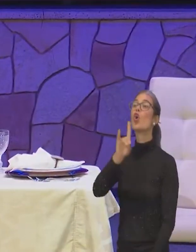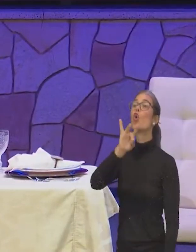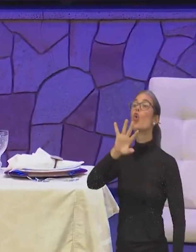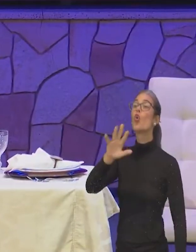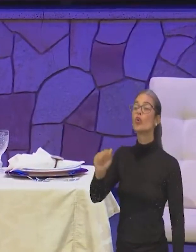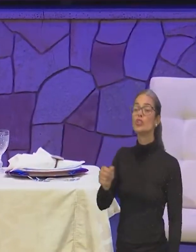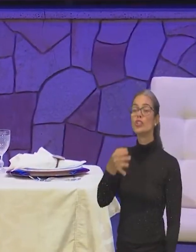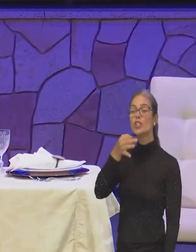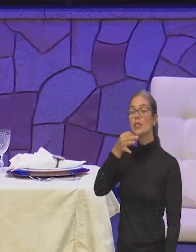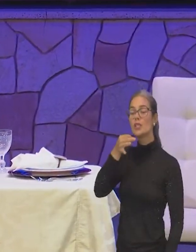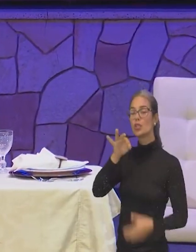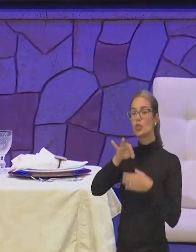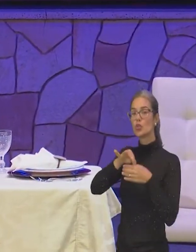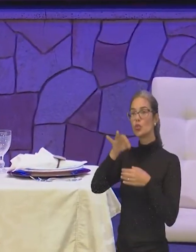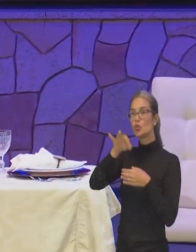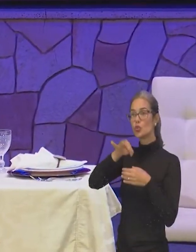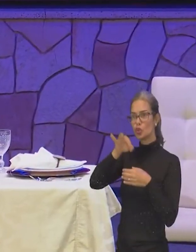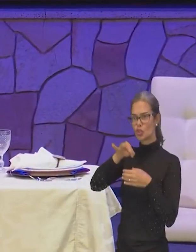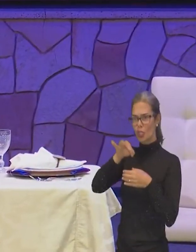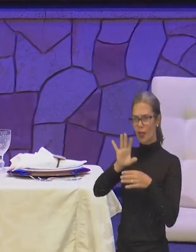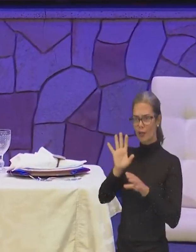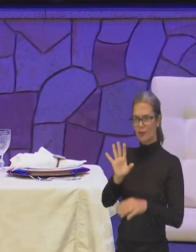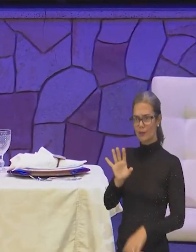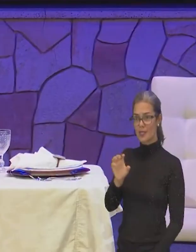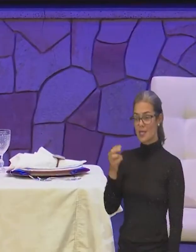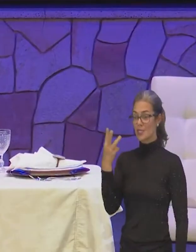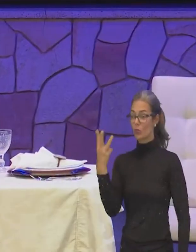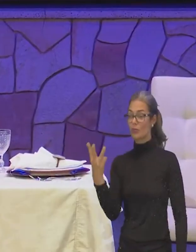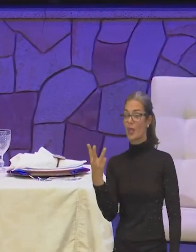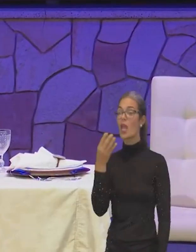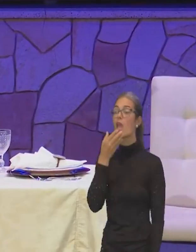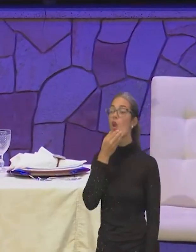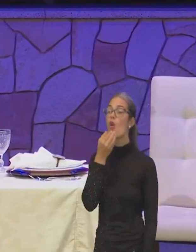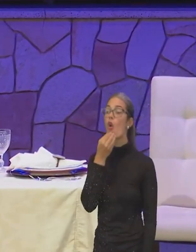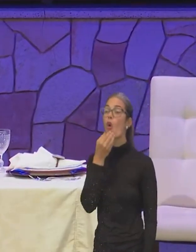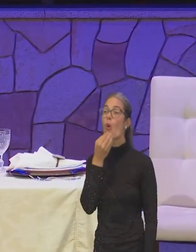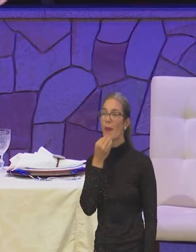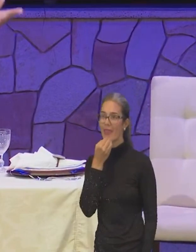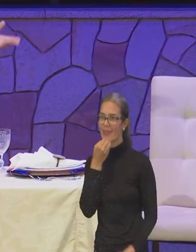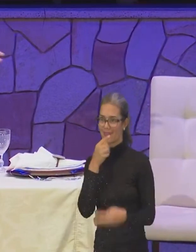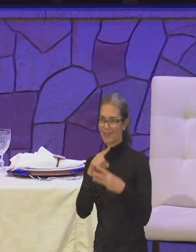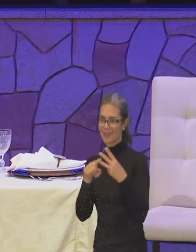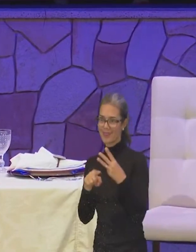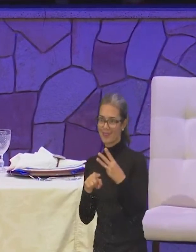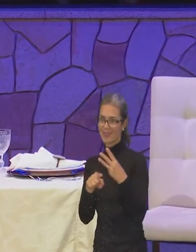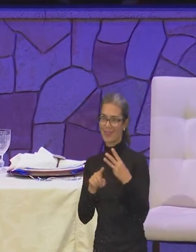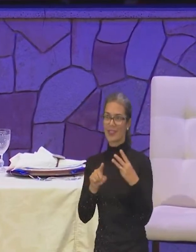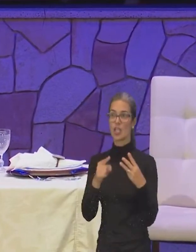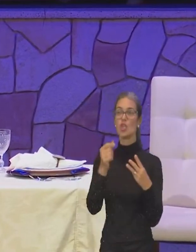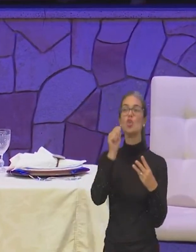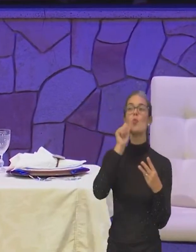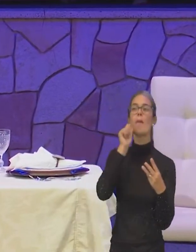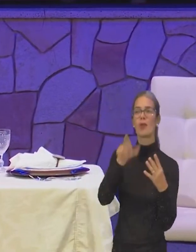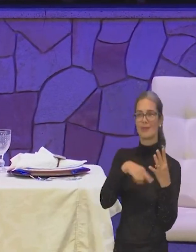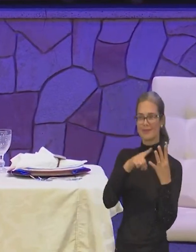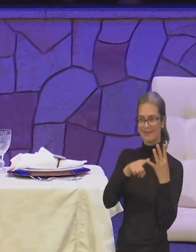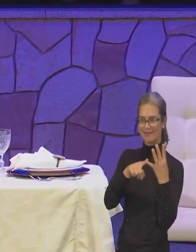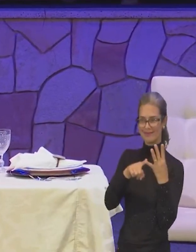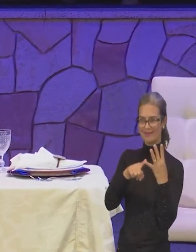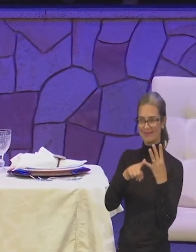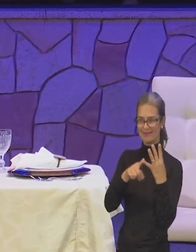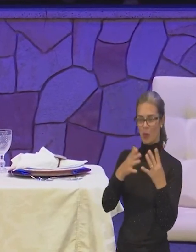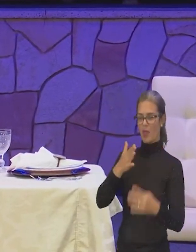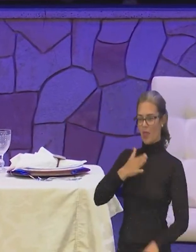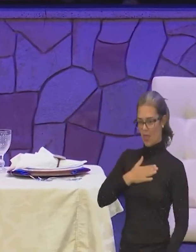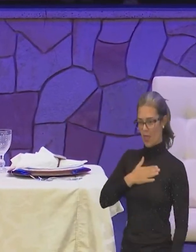chá. Apesar de sermos 3 homens, a única mulher ali gosta de tomar o seu chá. E então,